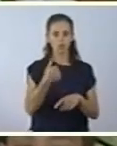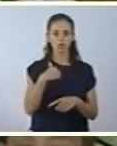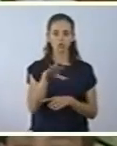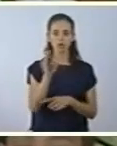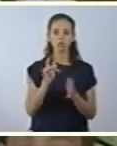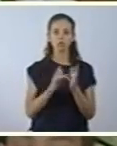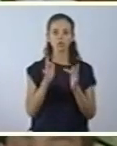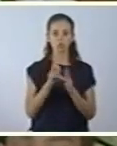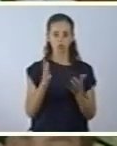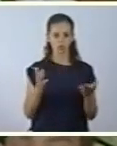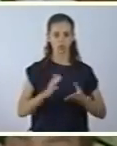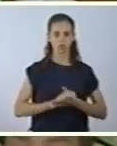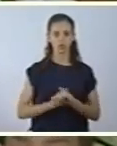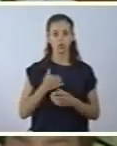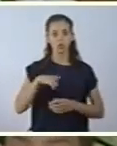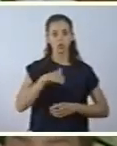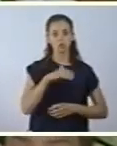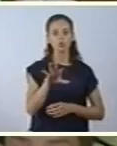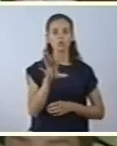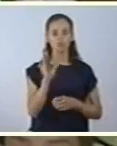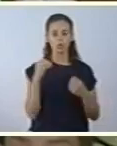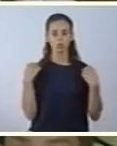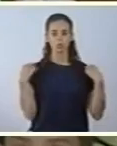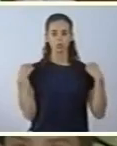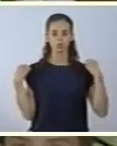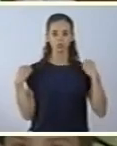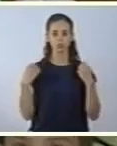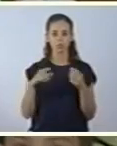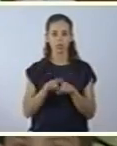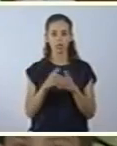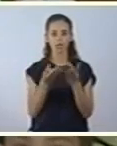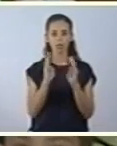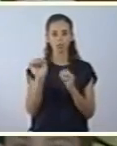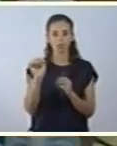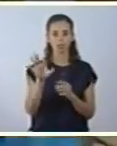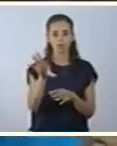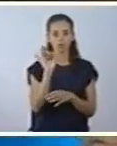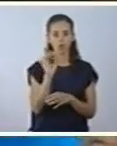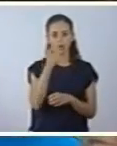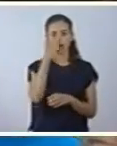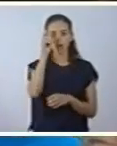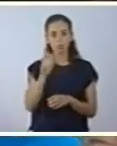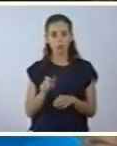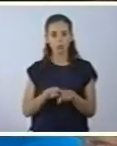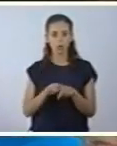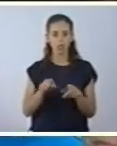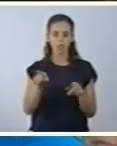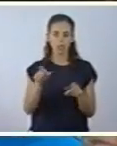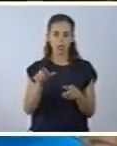escolhemos Jesus Cristo, escolhemos como os apóstolos escolheram, aquele que nos pode seguir o caminho,